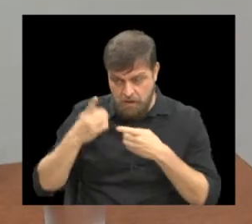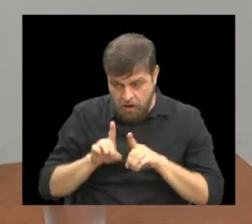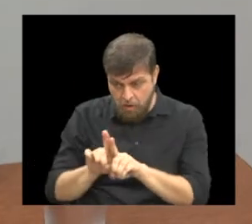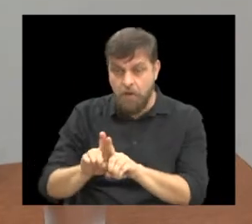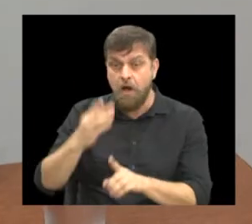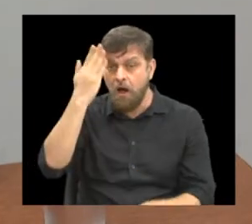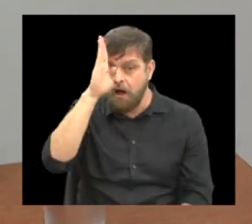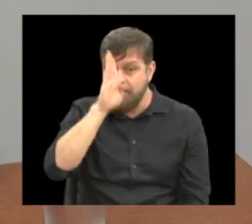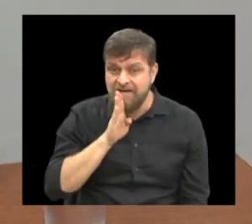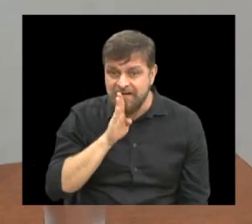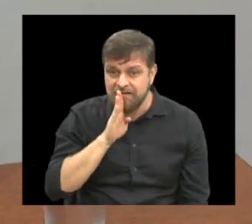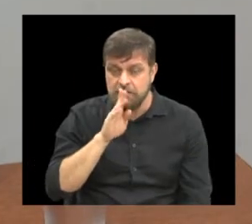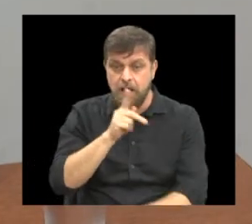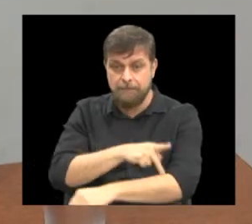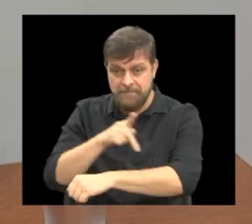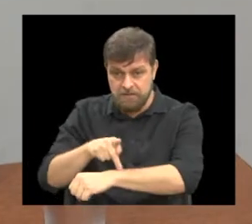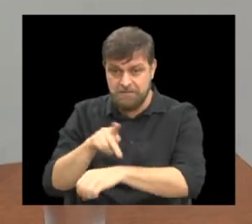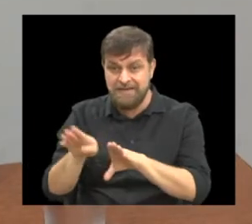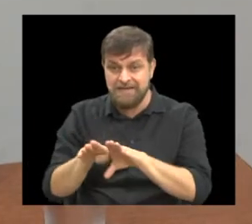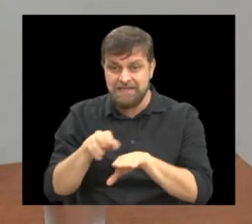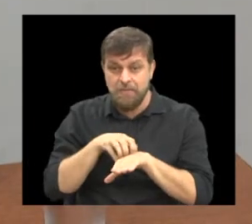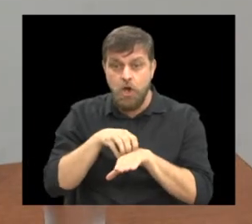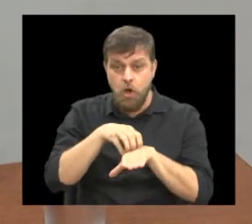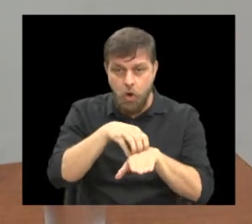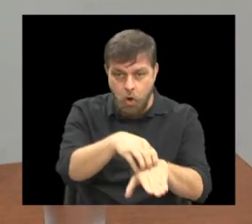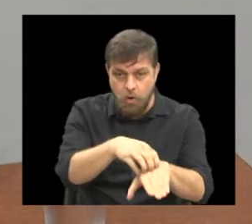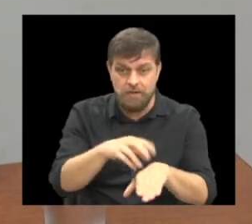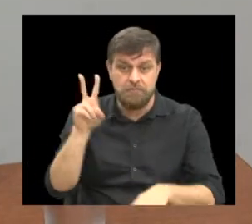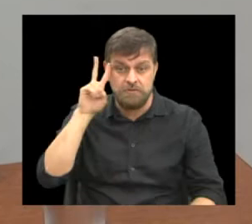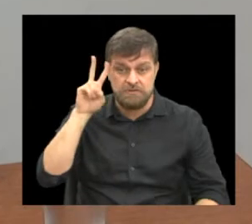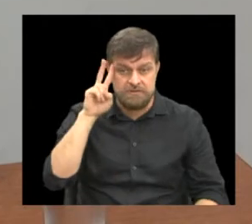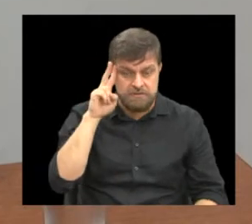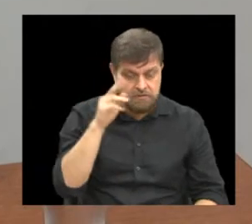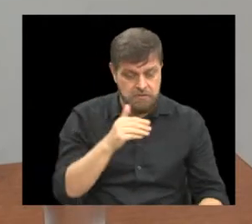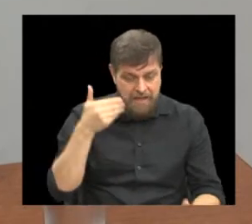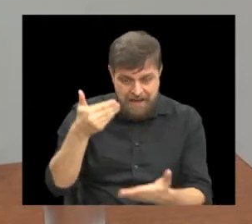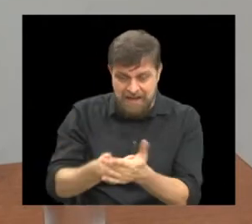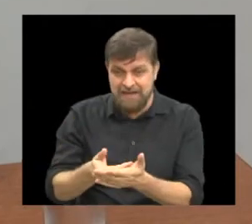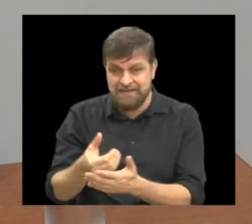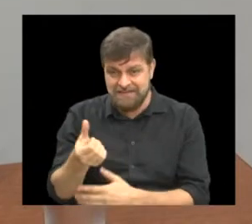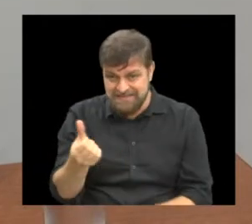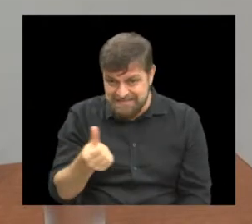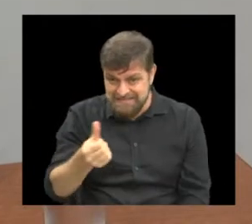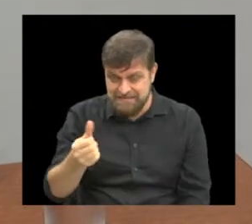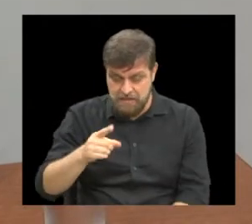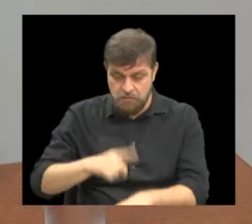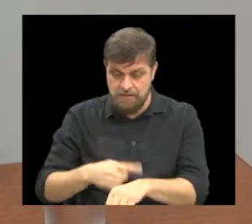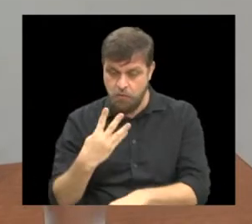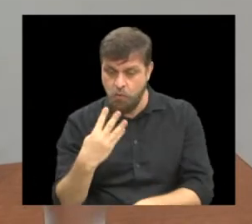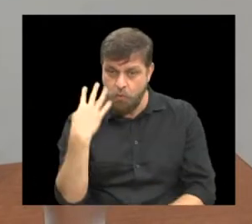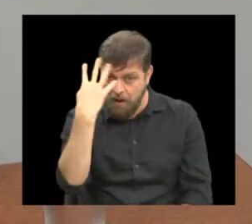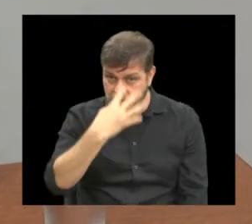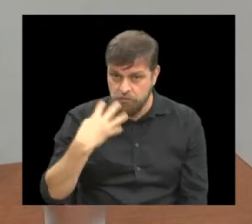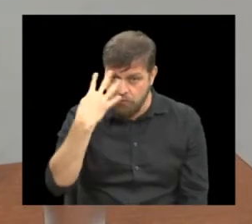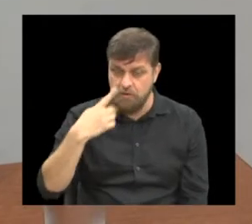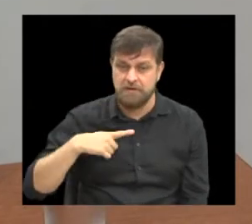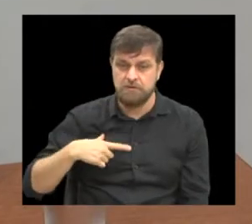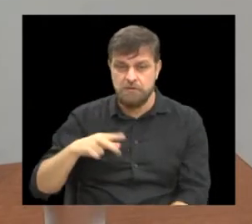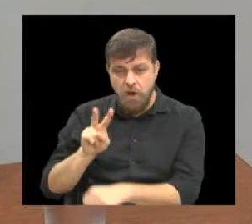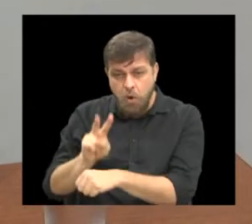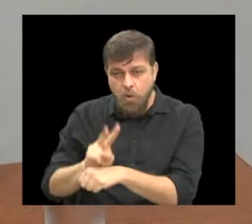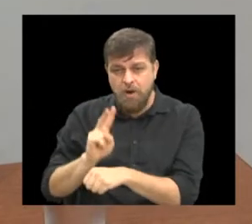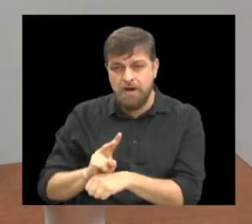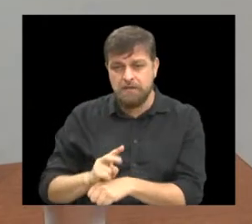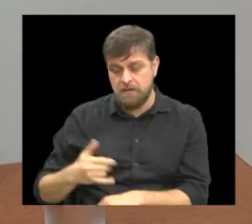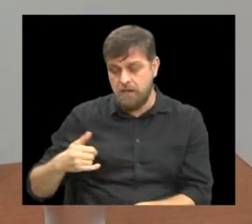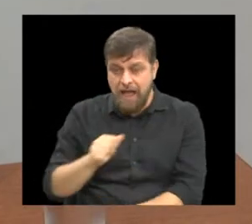gratuito em pedagogia e transporte, de segunda a sexta, em período de 4 horas. Atendemos alunos de 6 até